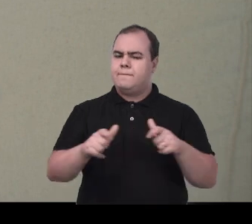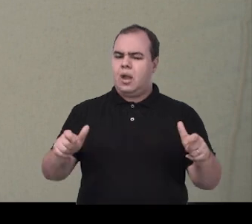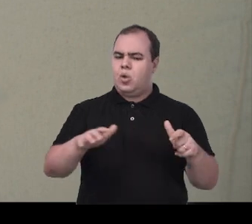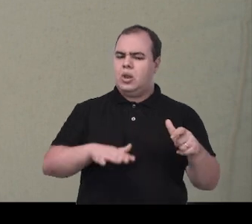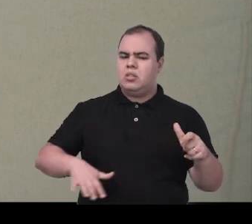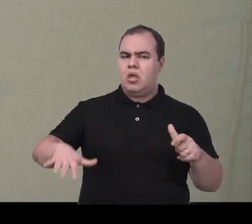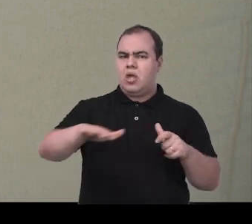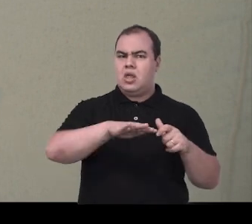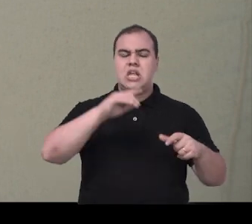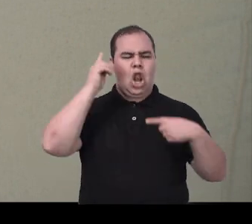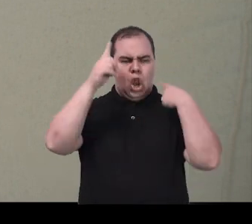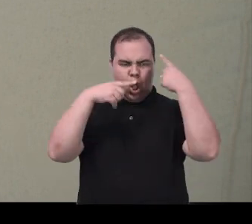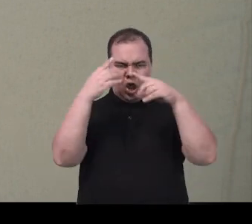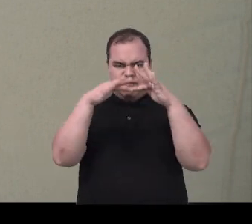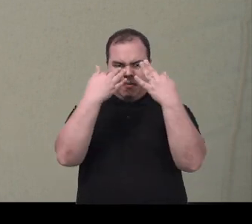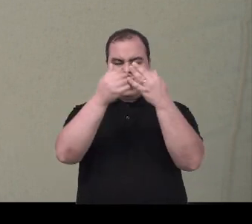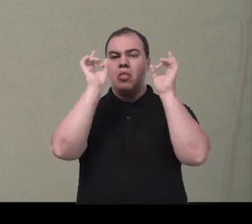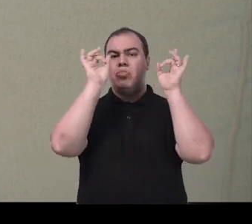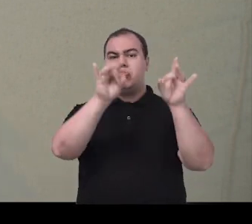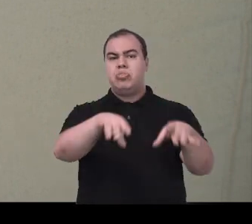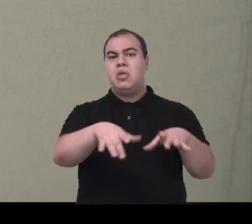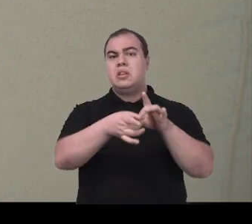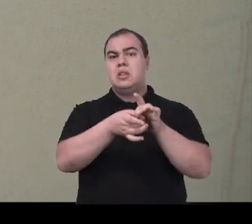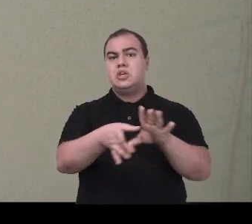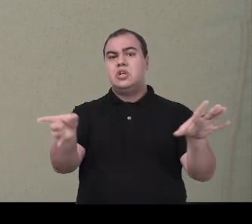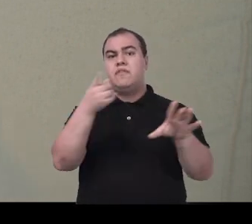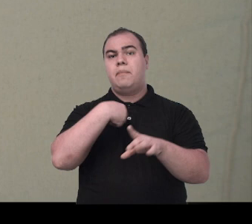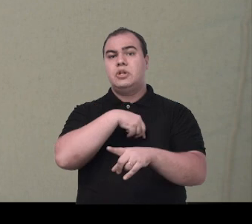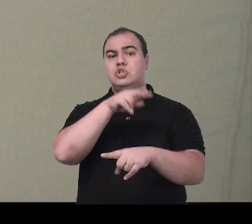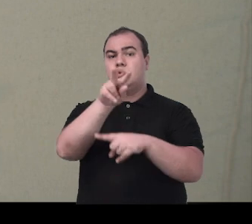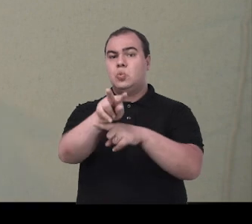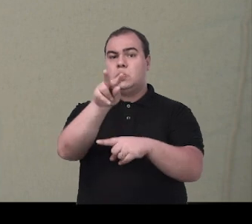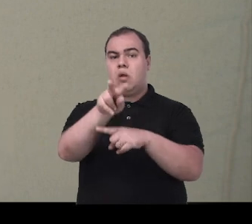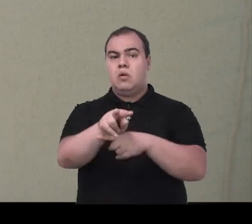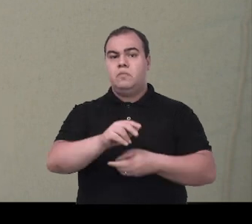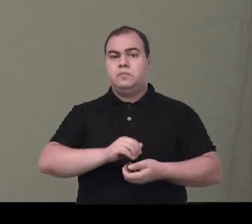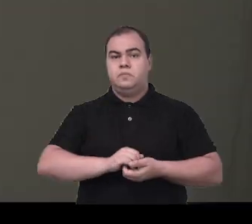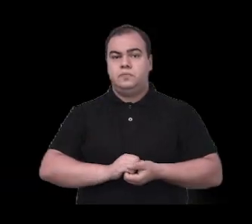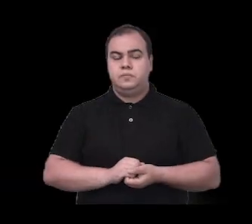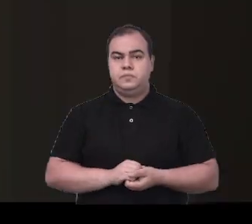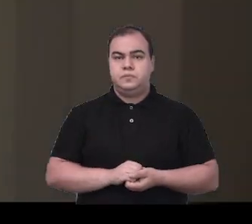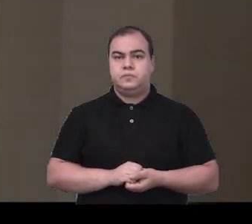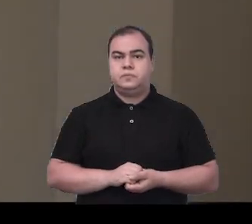deles negavam, né, a loucura de seus familiares e deixaram aqui pra gente cuidar de uma maneira ou de outra.